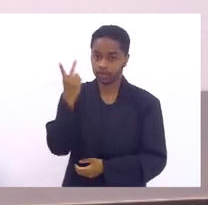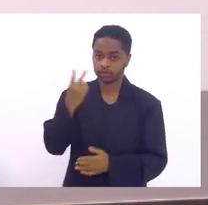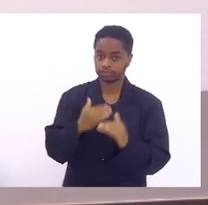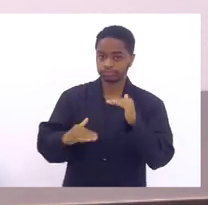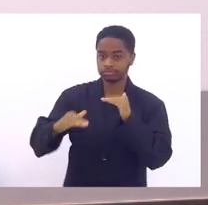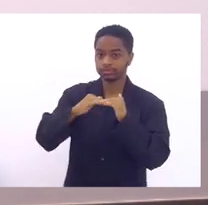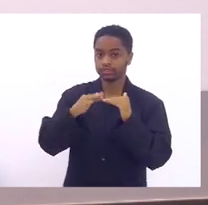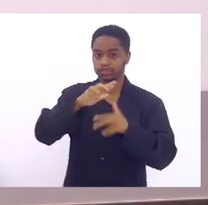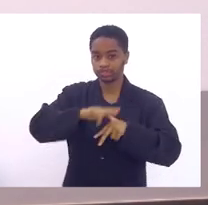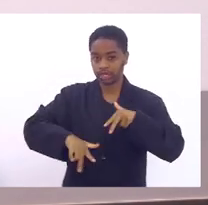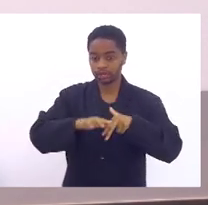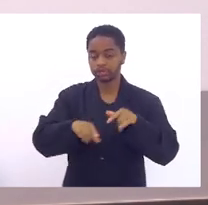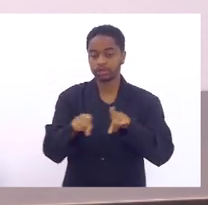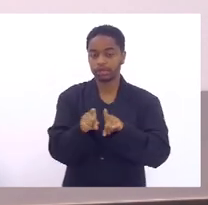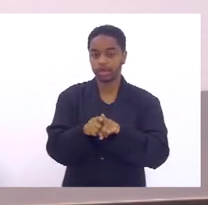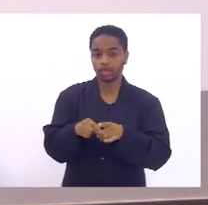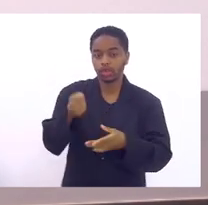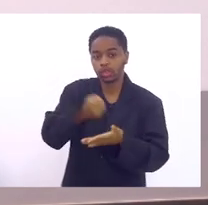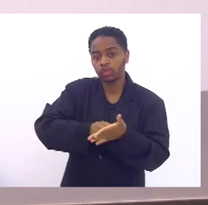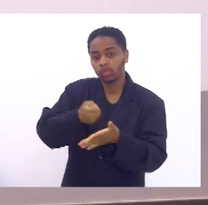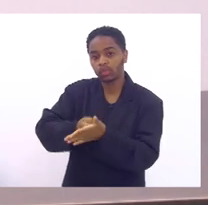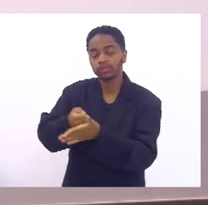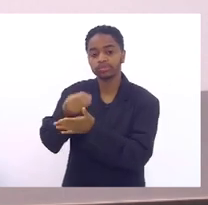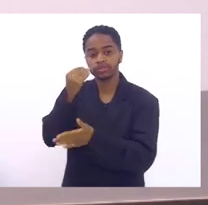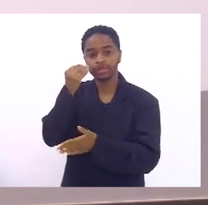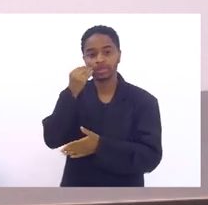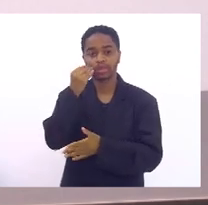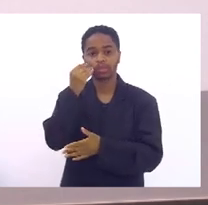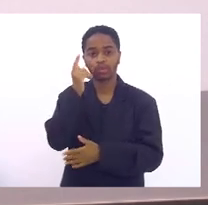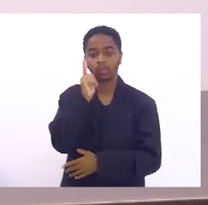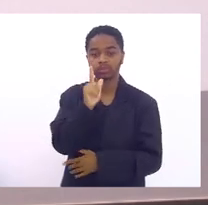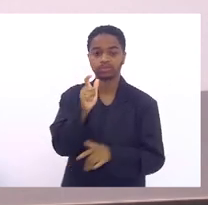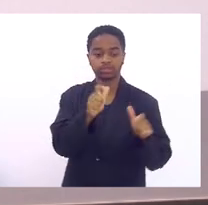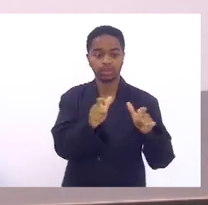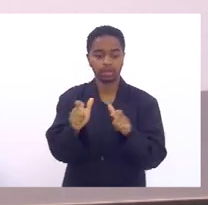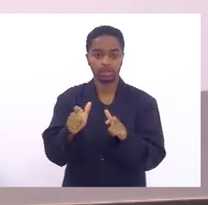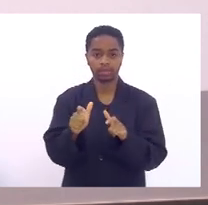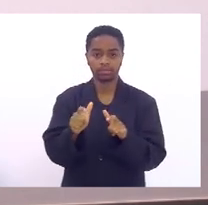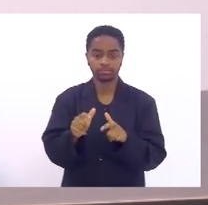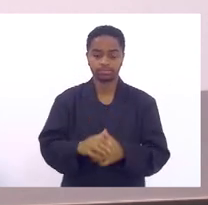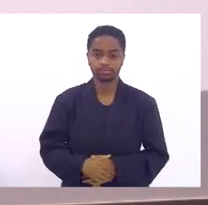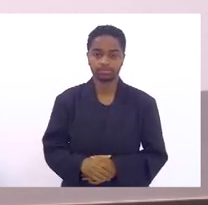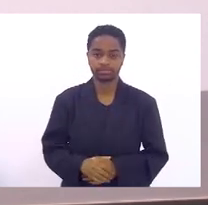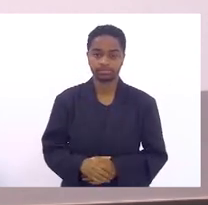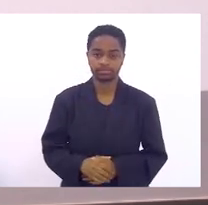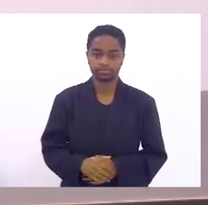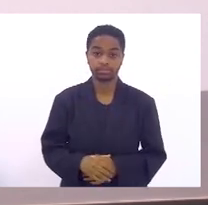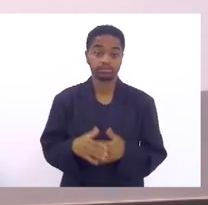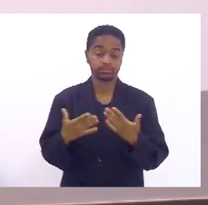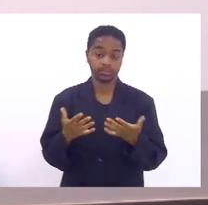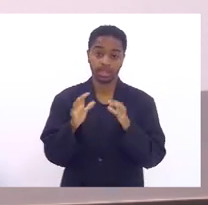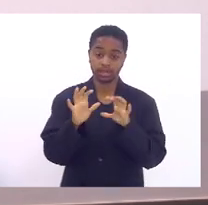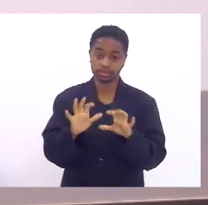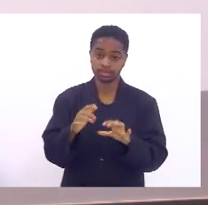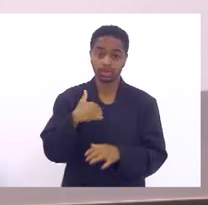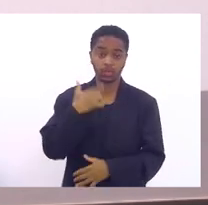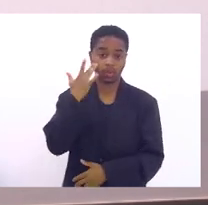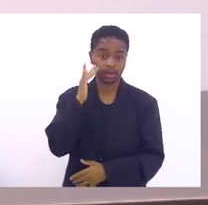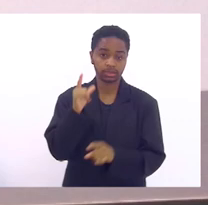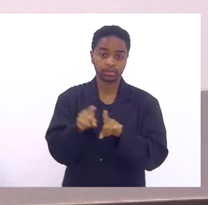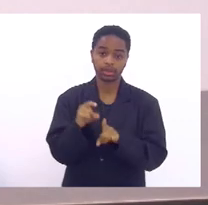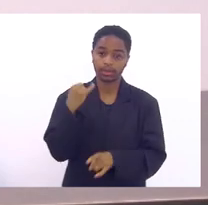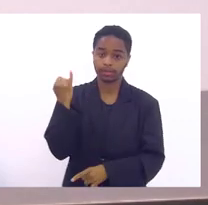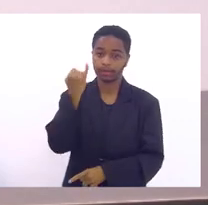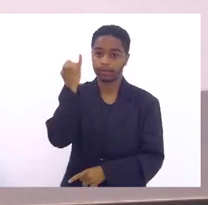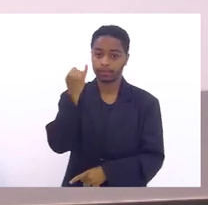gênero e vem lutando por isso vem capitani esse espaço eh e aí nesse sentido eu acho que vale a pena reiterar a